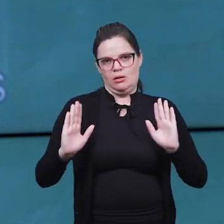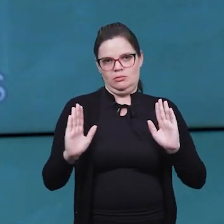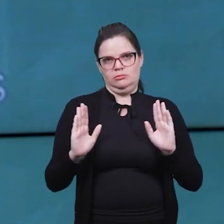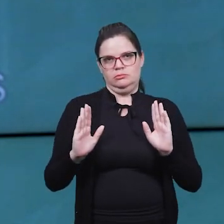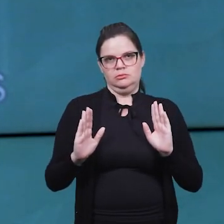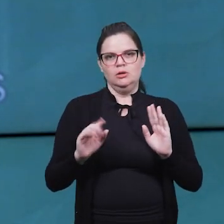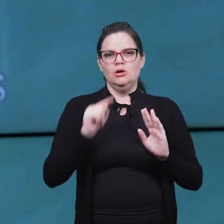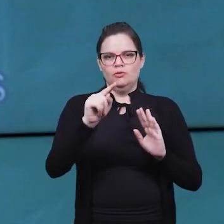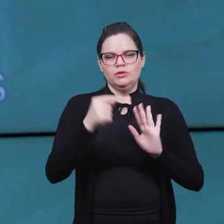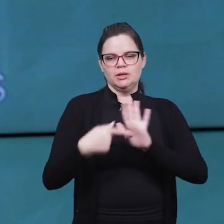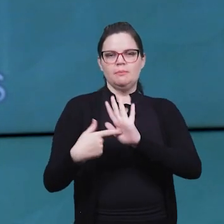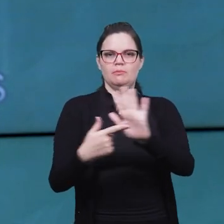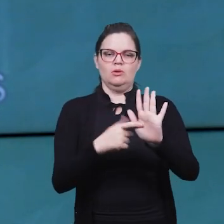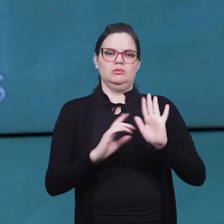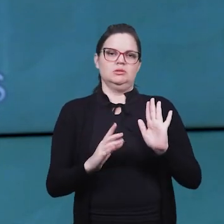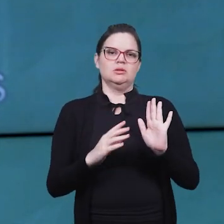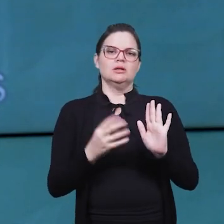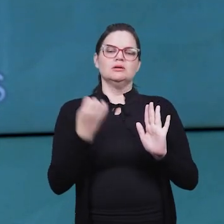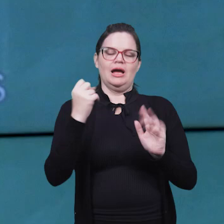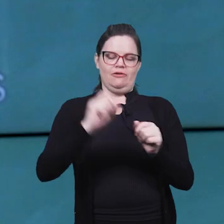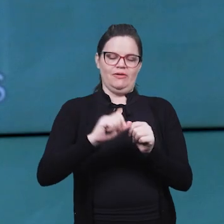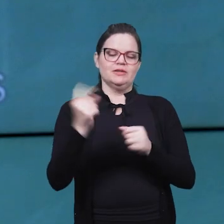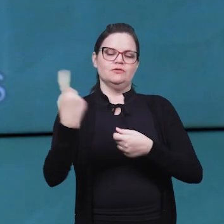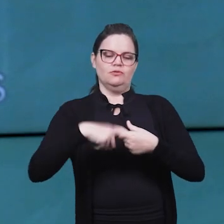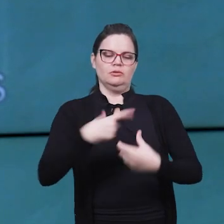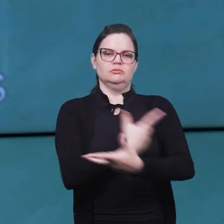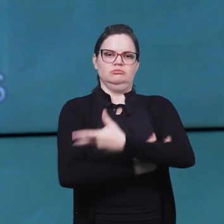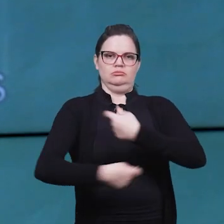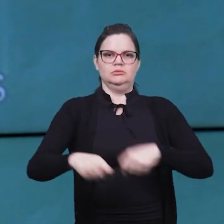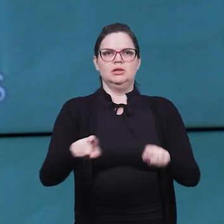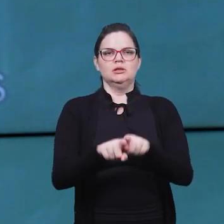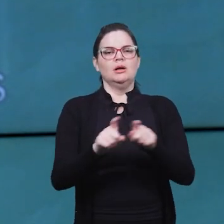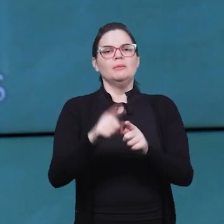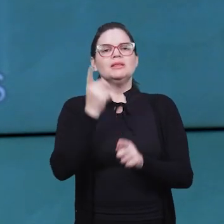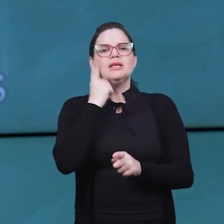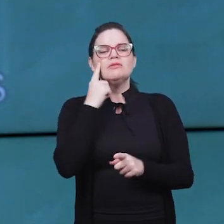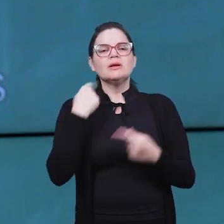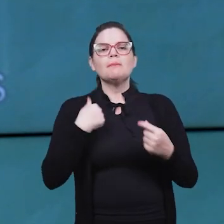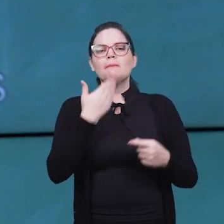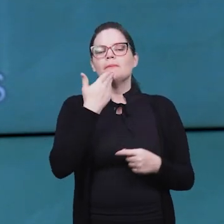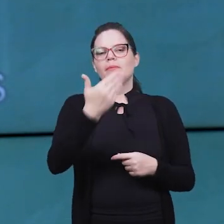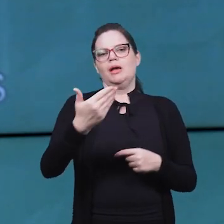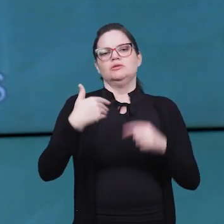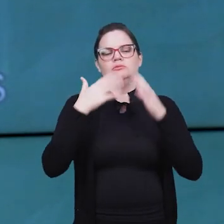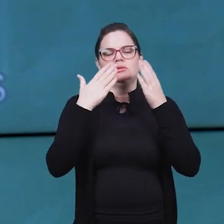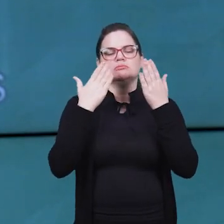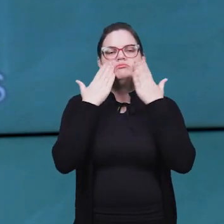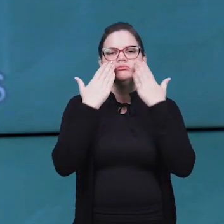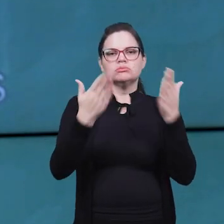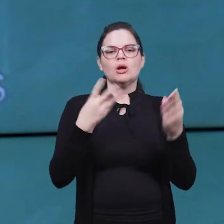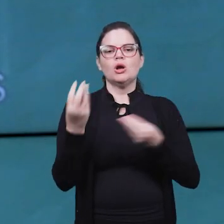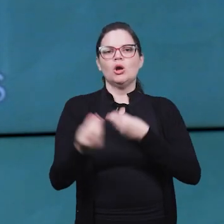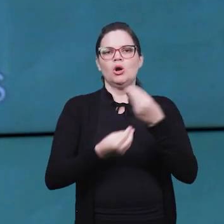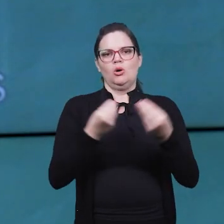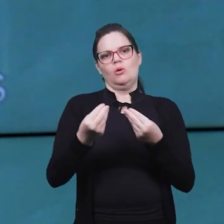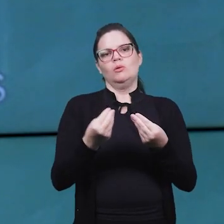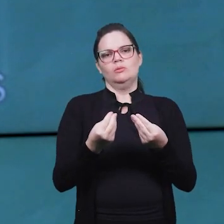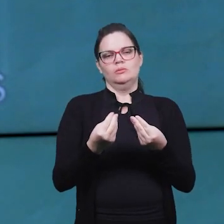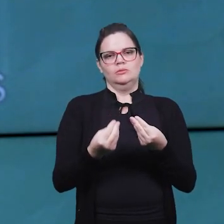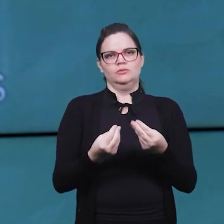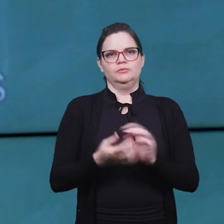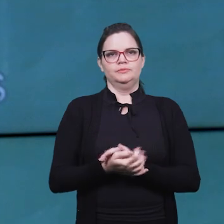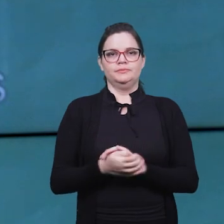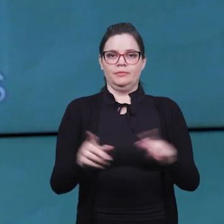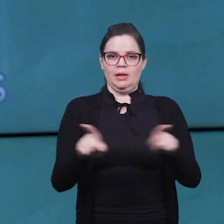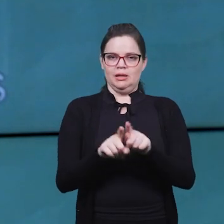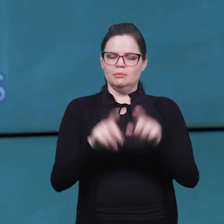após apresentar alguma alteração no exame de rotina, por exemplo, de glicose em jejum. Também pode ser feito